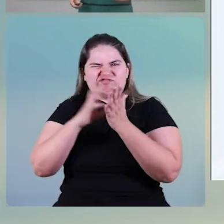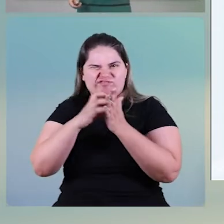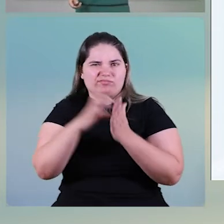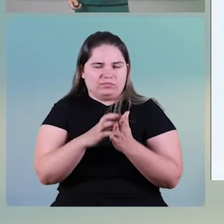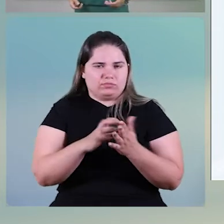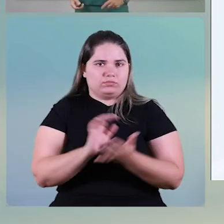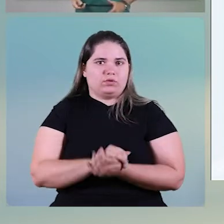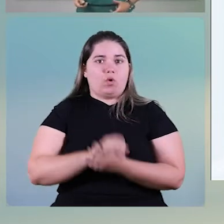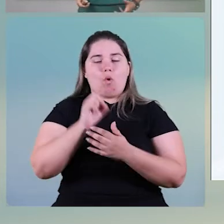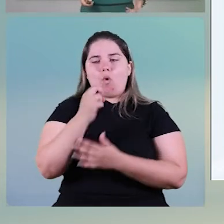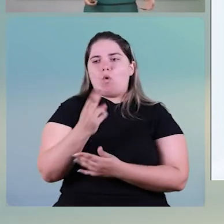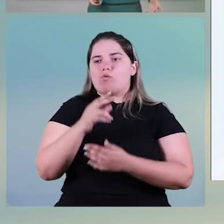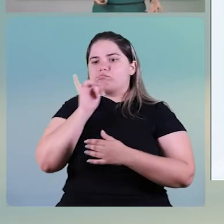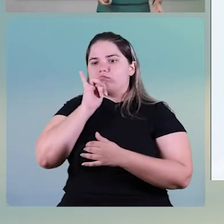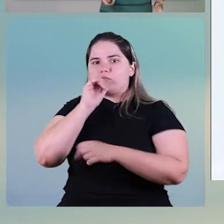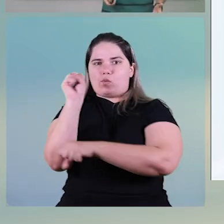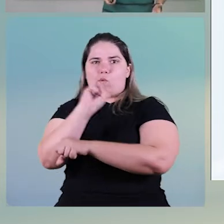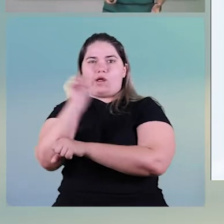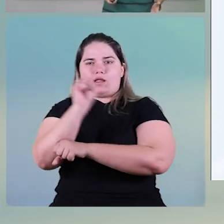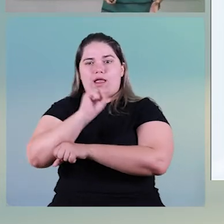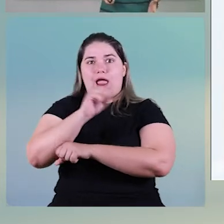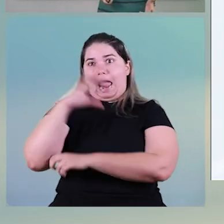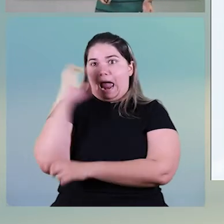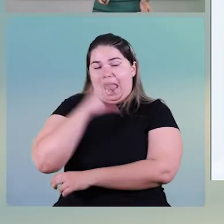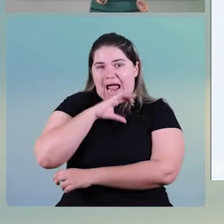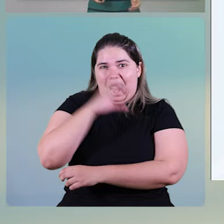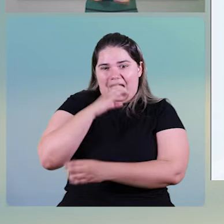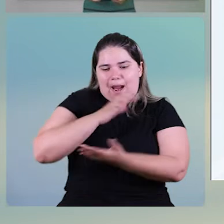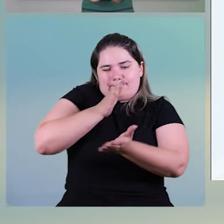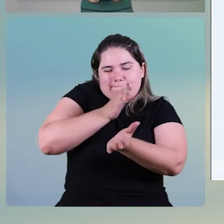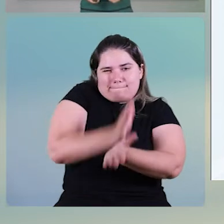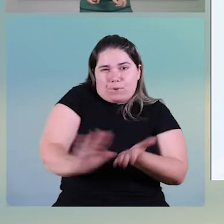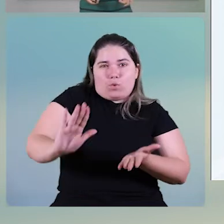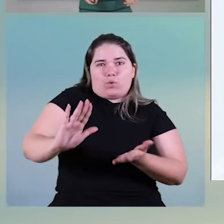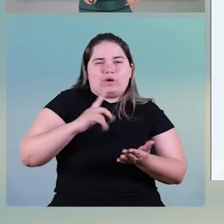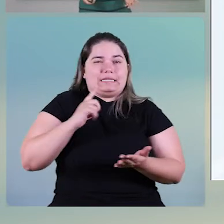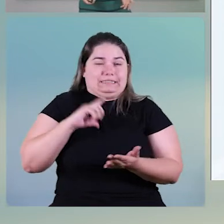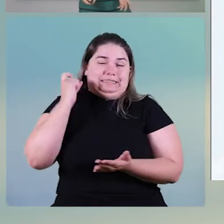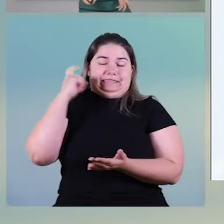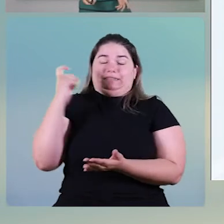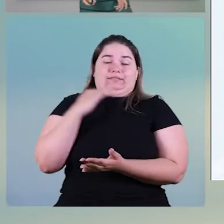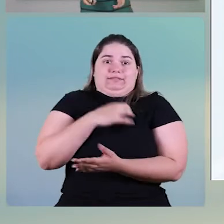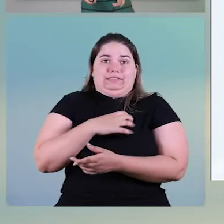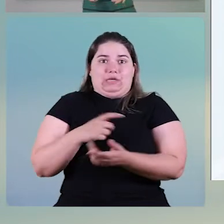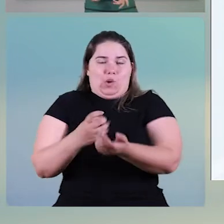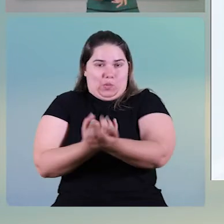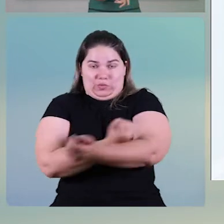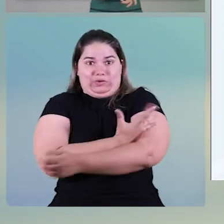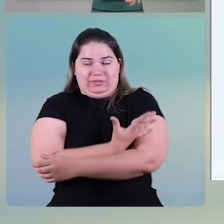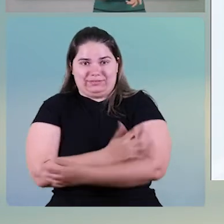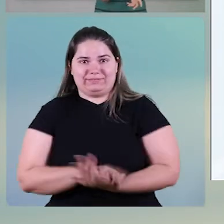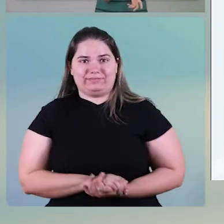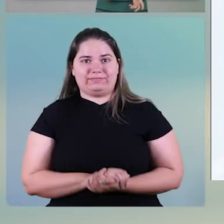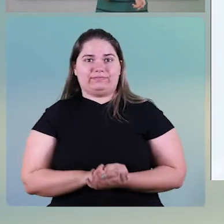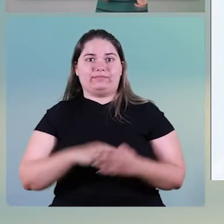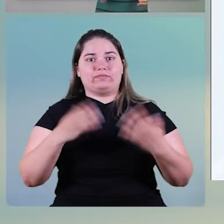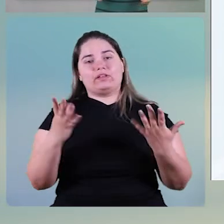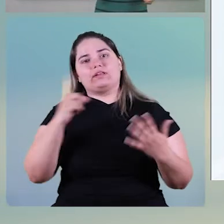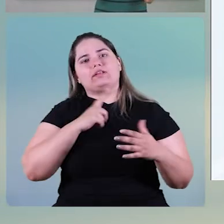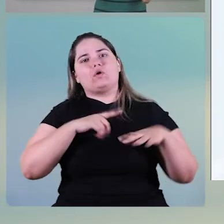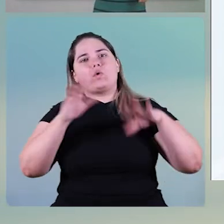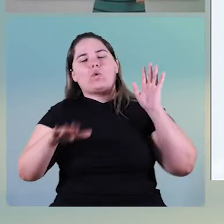quando o carro acelera muito bruscamente. Mas também tem sons agradáveis, né? Quando você toca um violino,